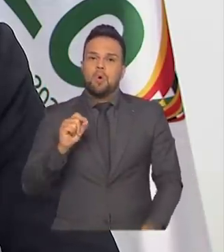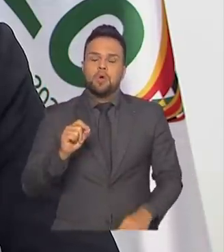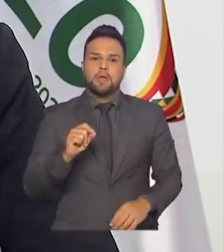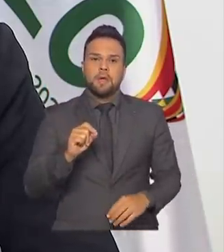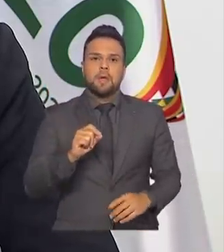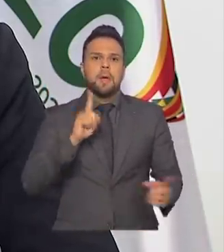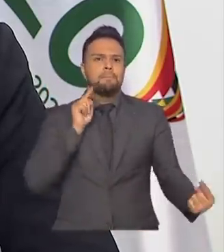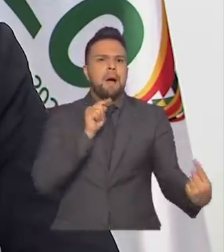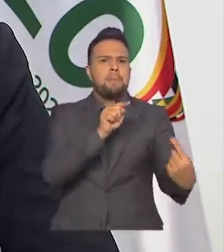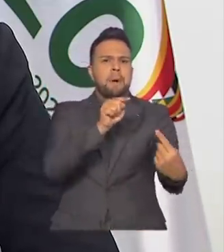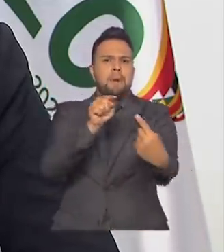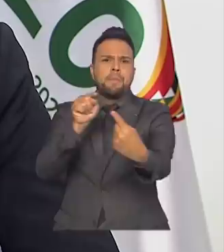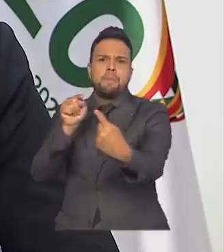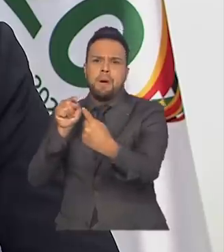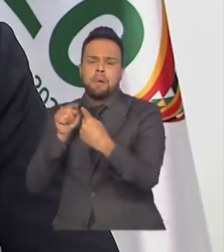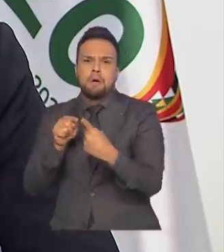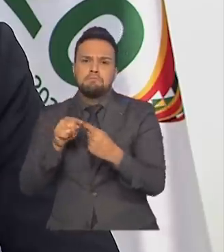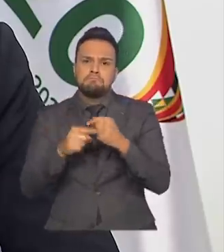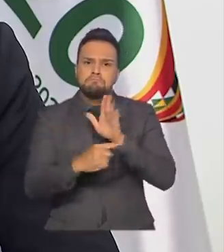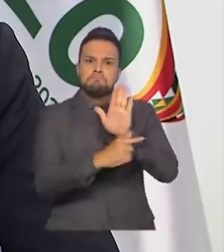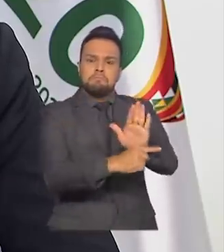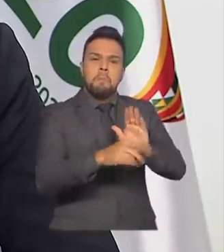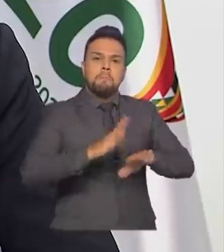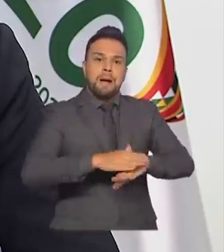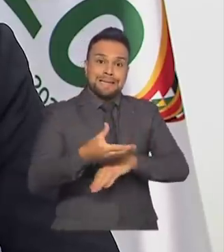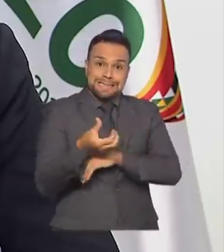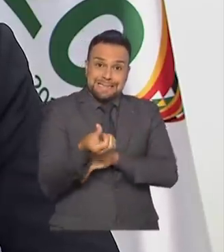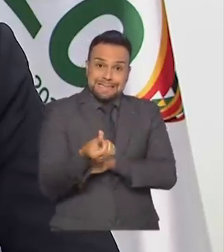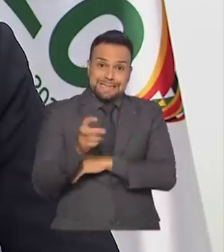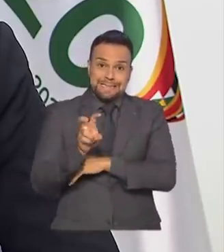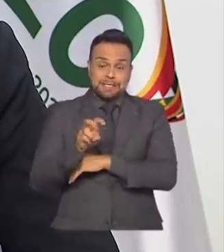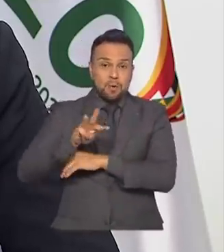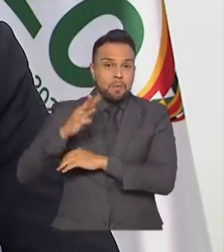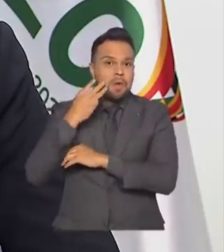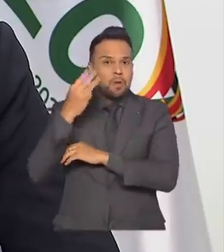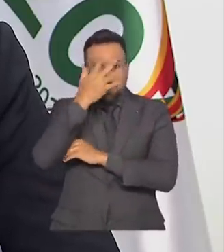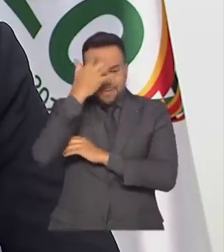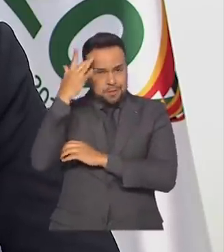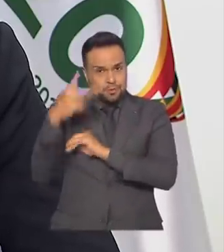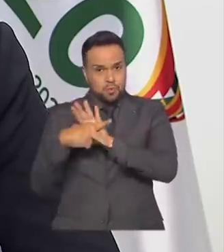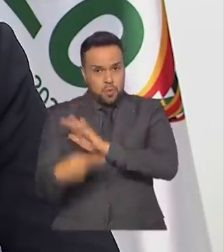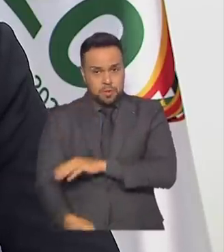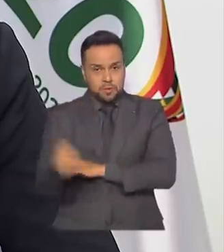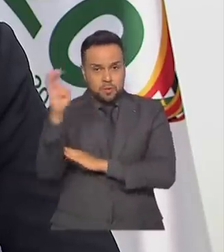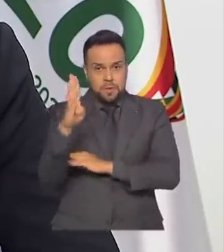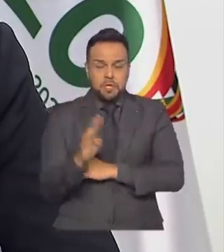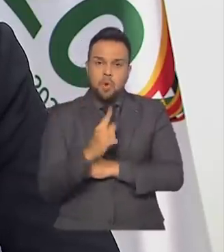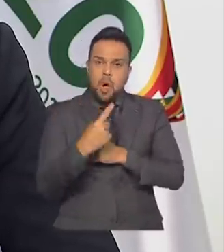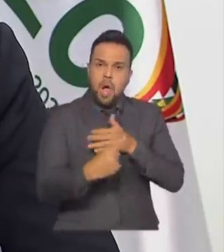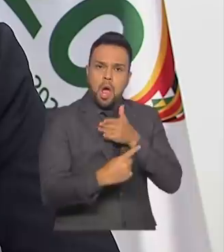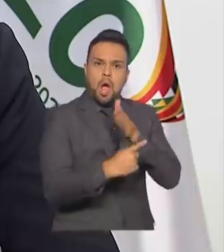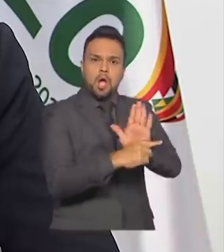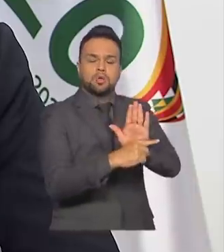65 milhões de brasileiros com auxílio emergencial, com socorro a